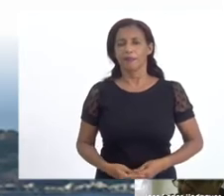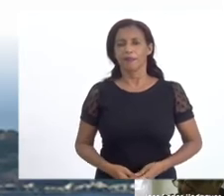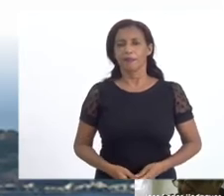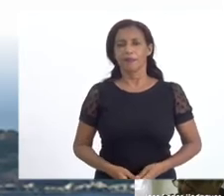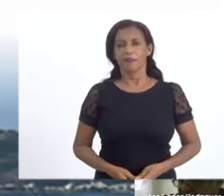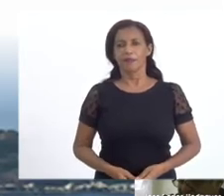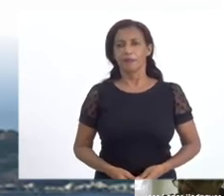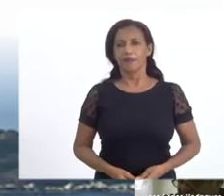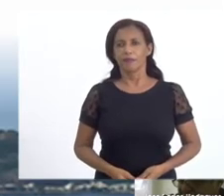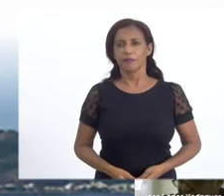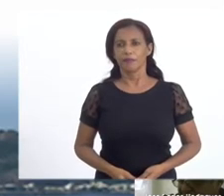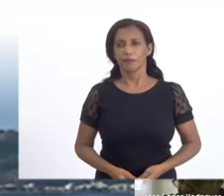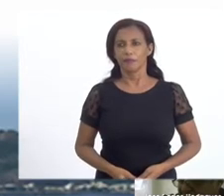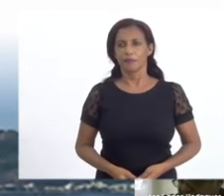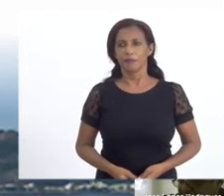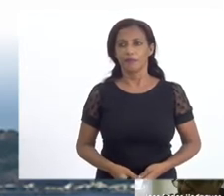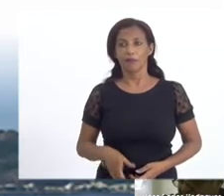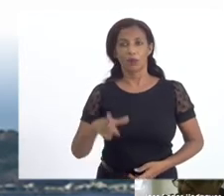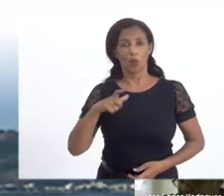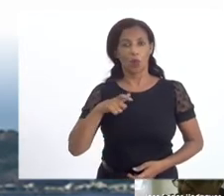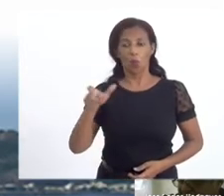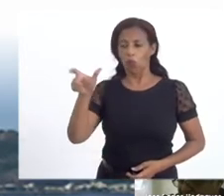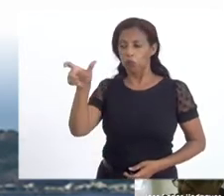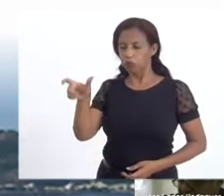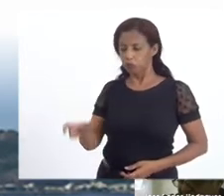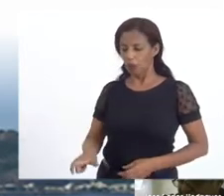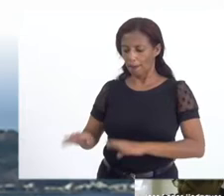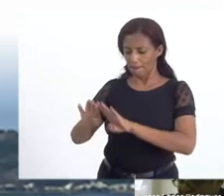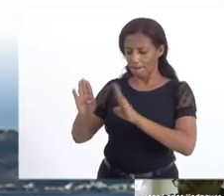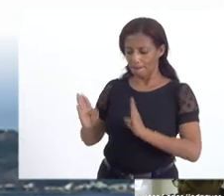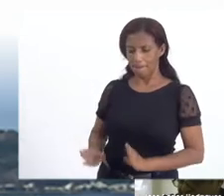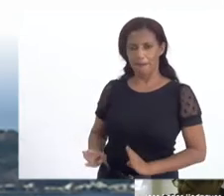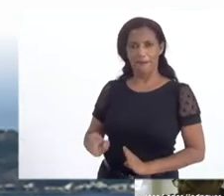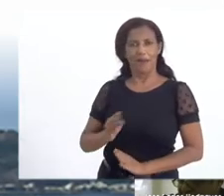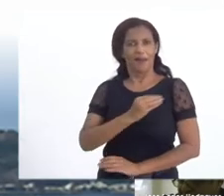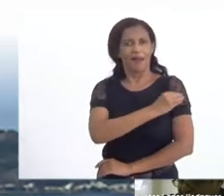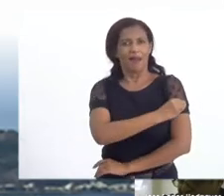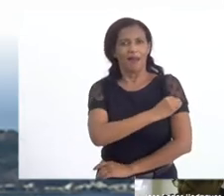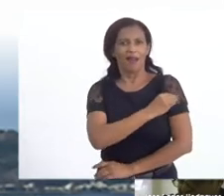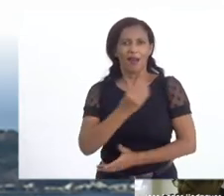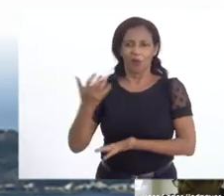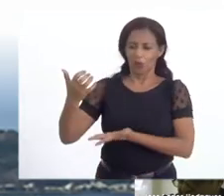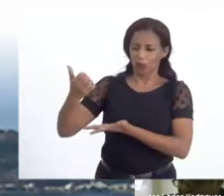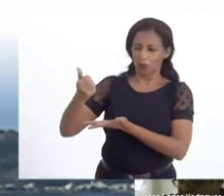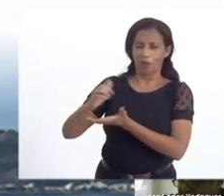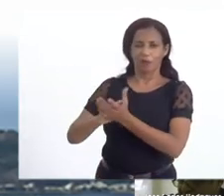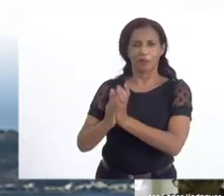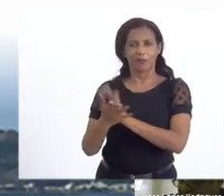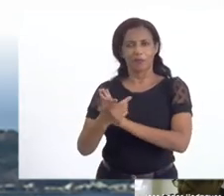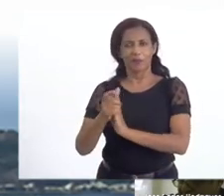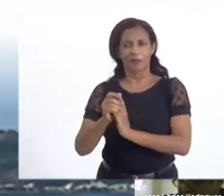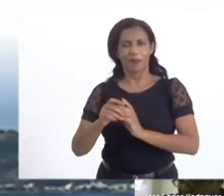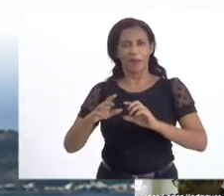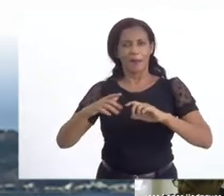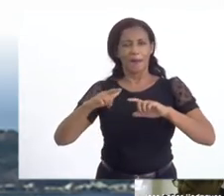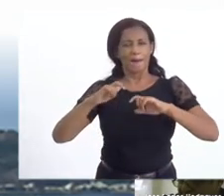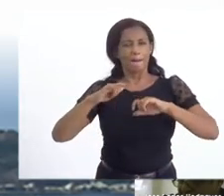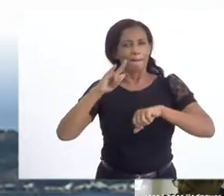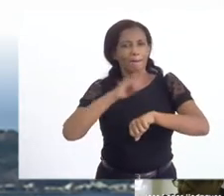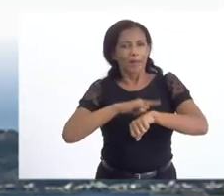São elas a instalação de recipientes com álcool gel por todas as áreas, né? Na sala de banheiro, nas salas